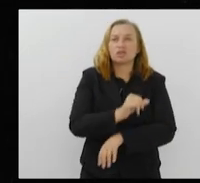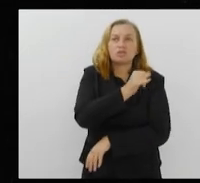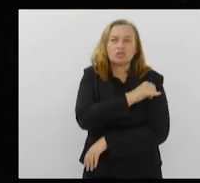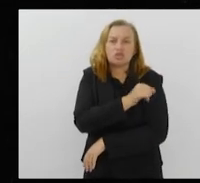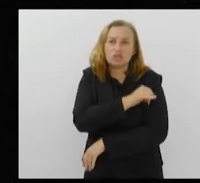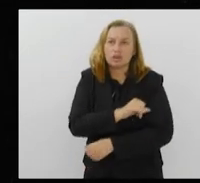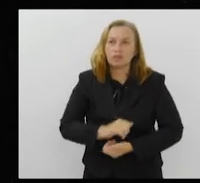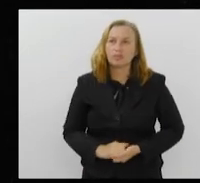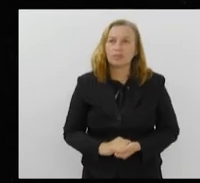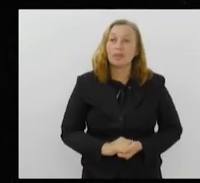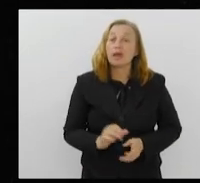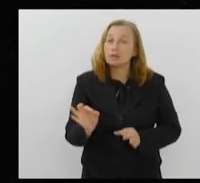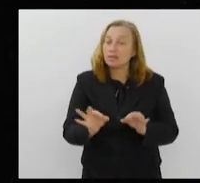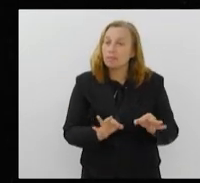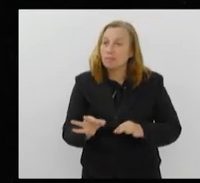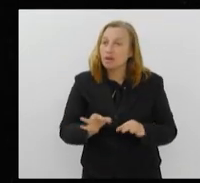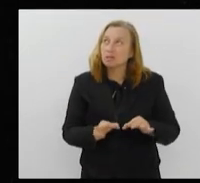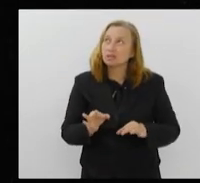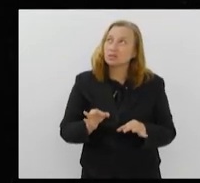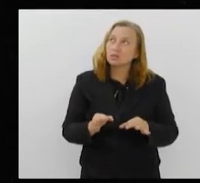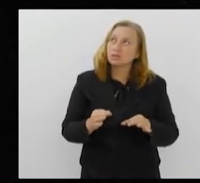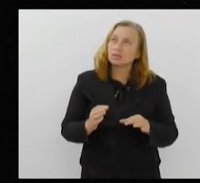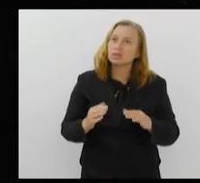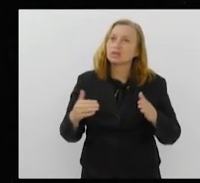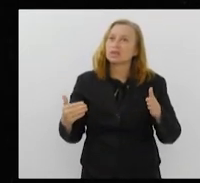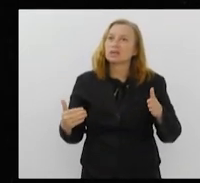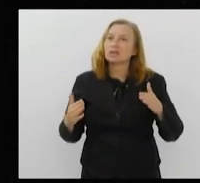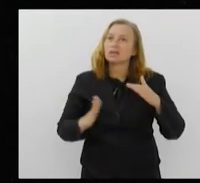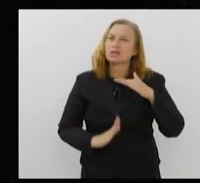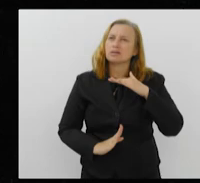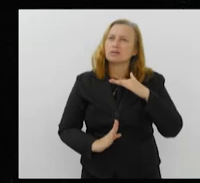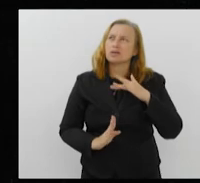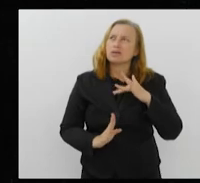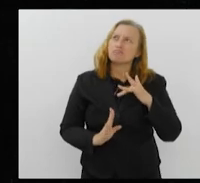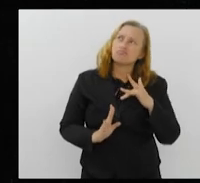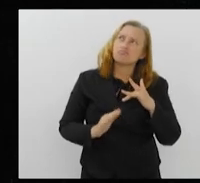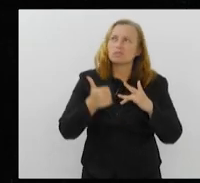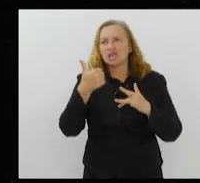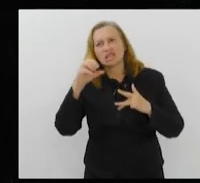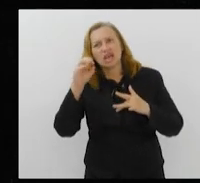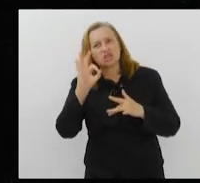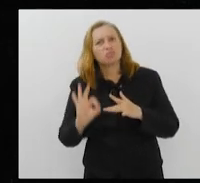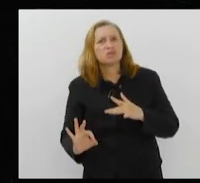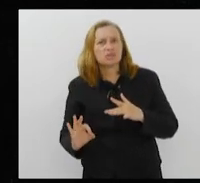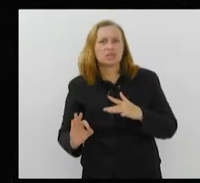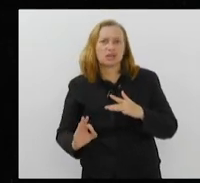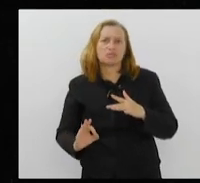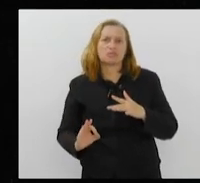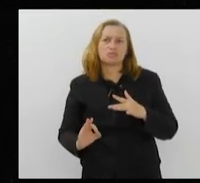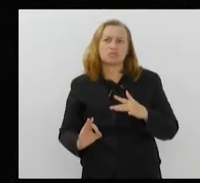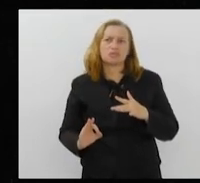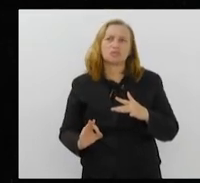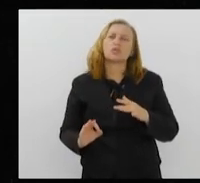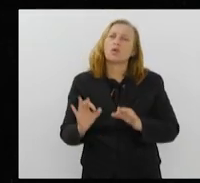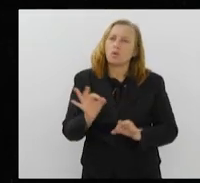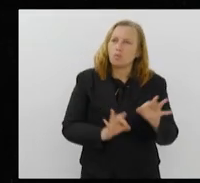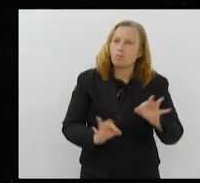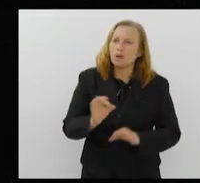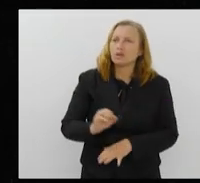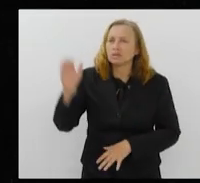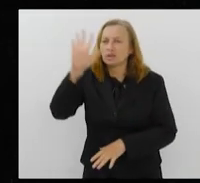Janeiro. Esse plano tem a meta de 10%. Portanto, o Plano Nacional Produção